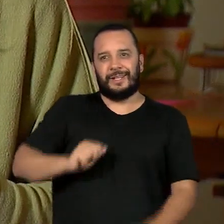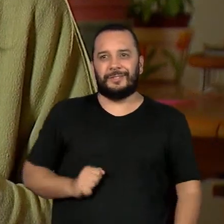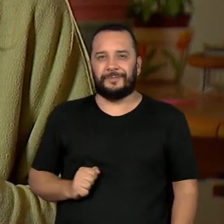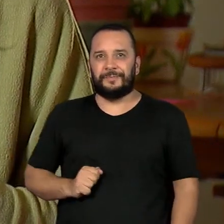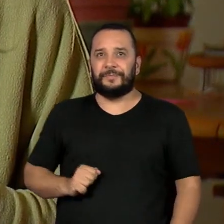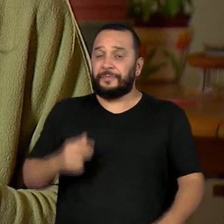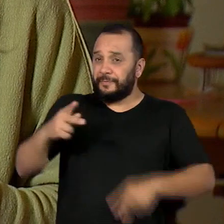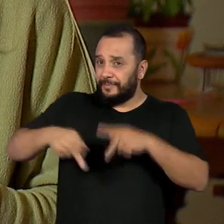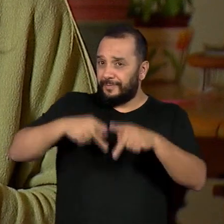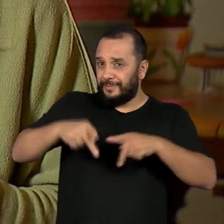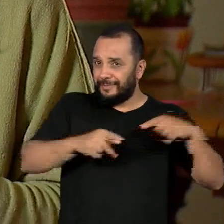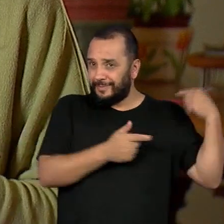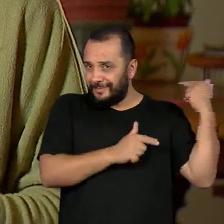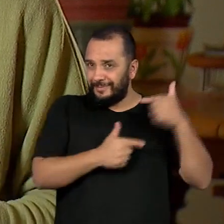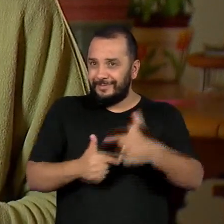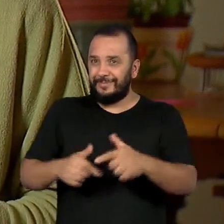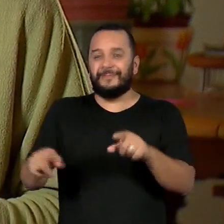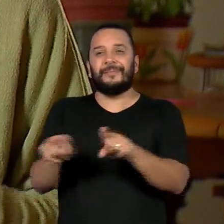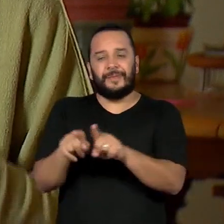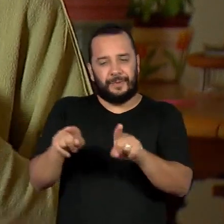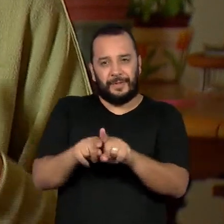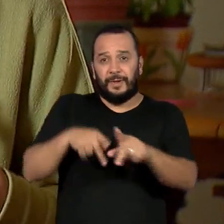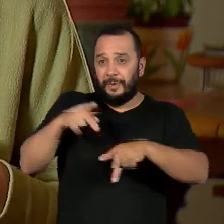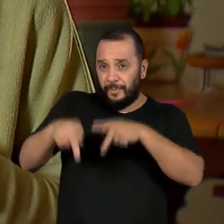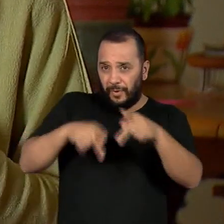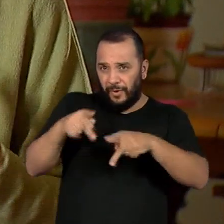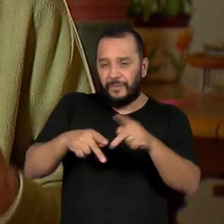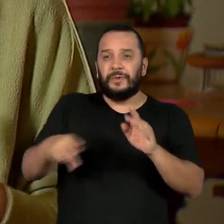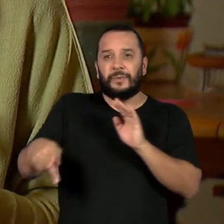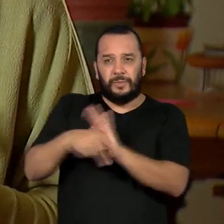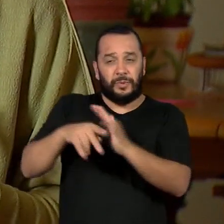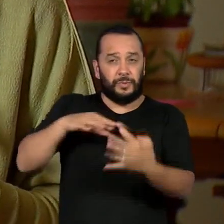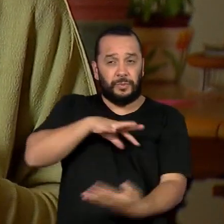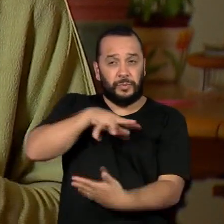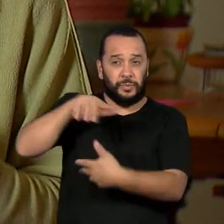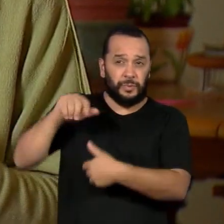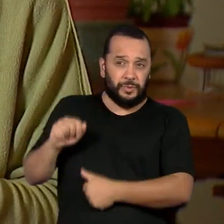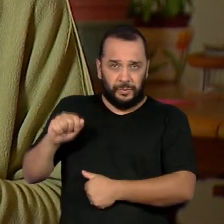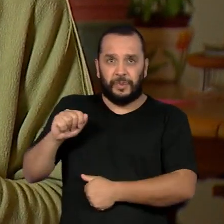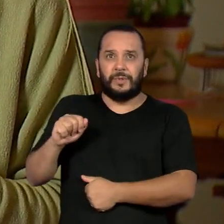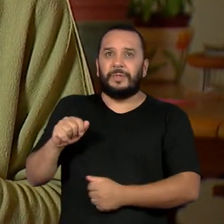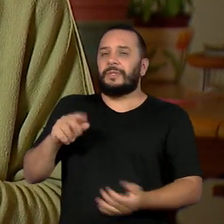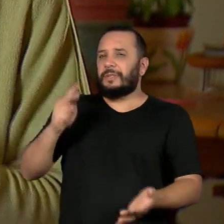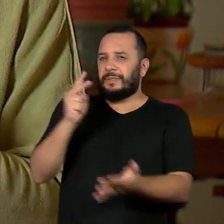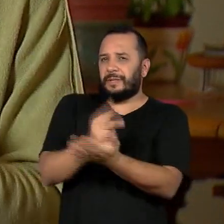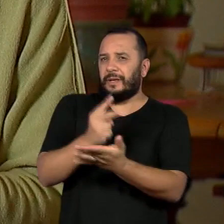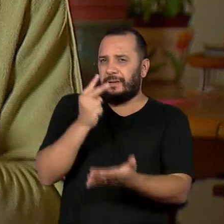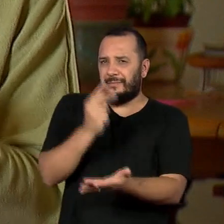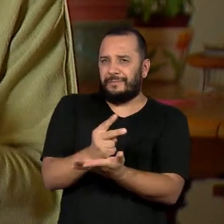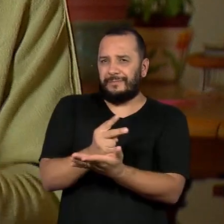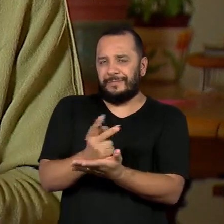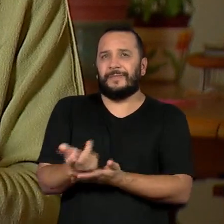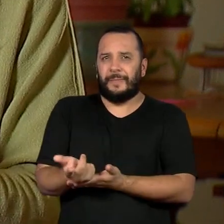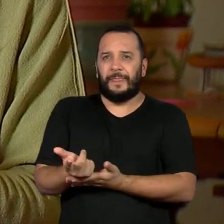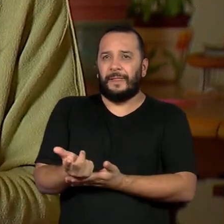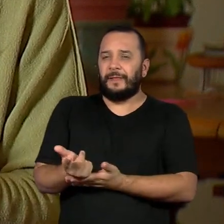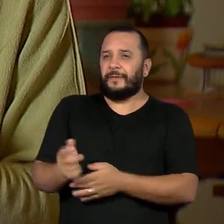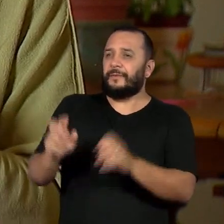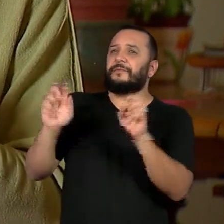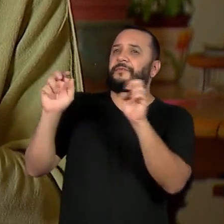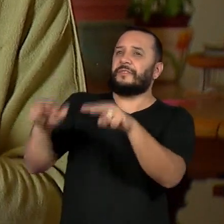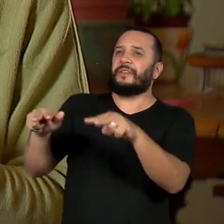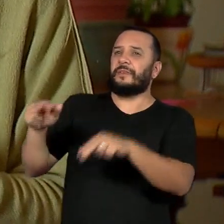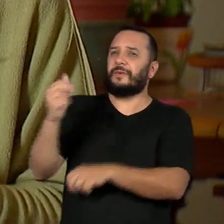populações tradicionais, os povos nativos, originários do mundo inteiro, sempre tiveram a